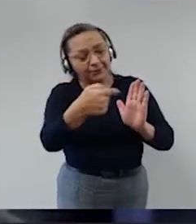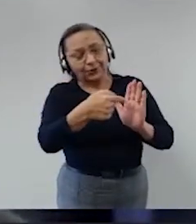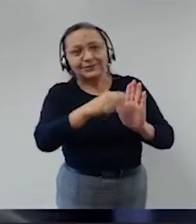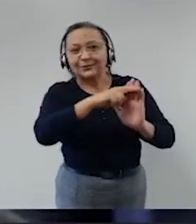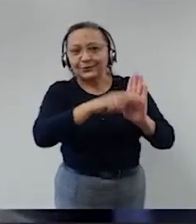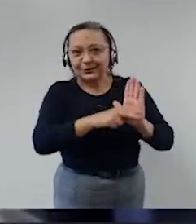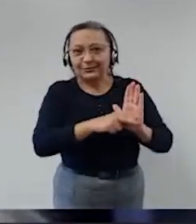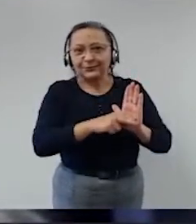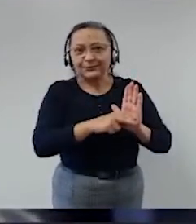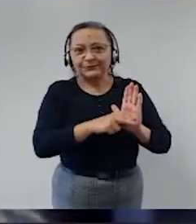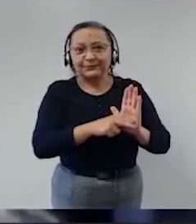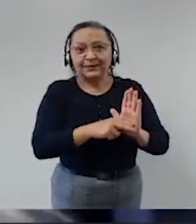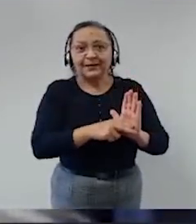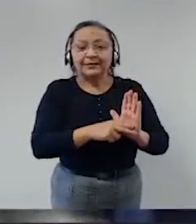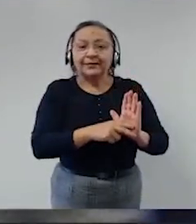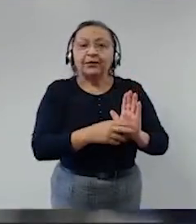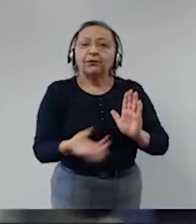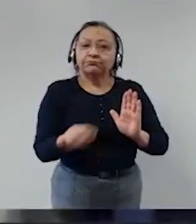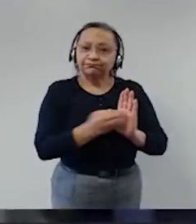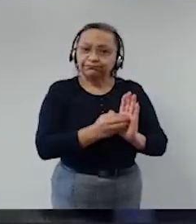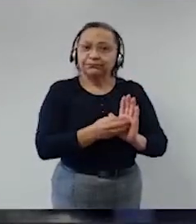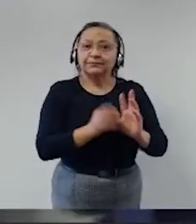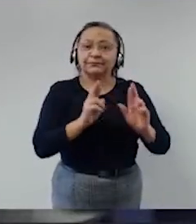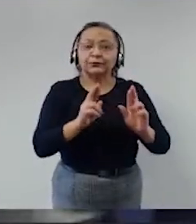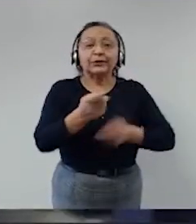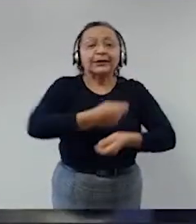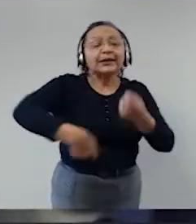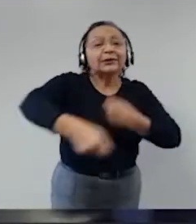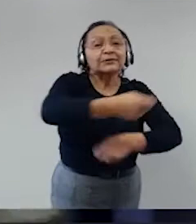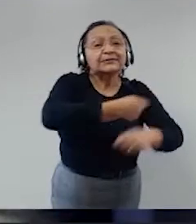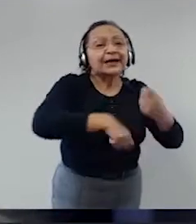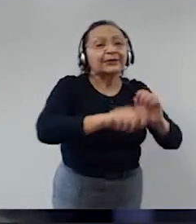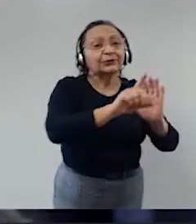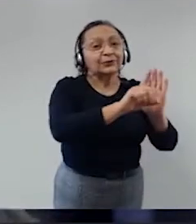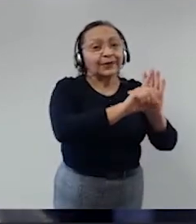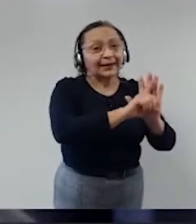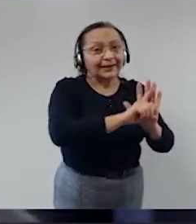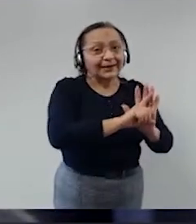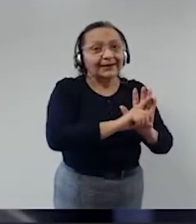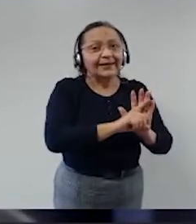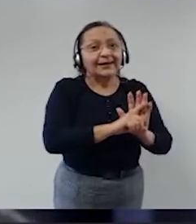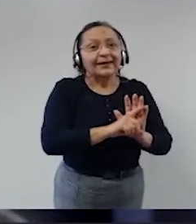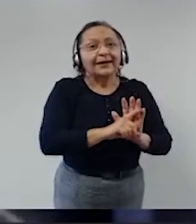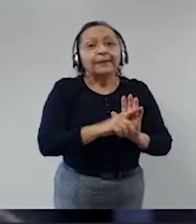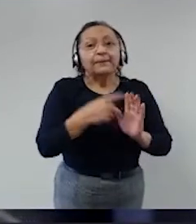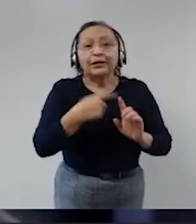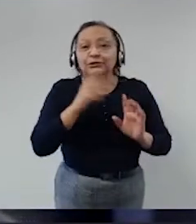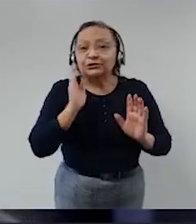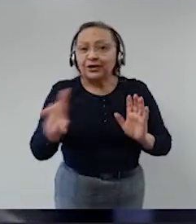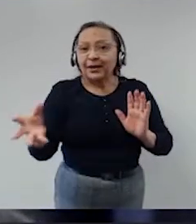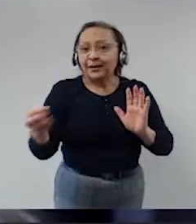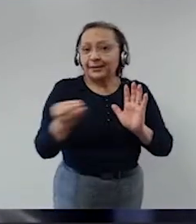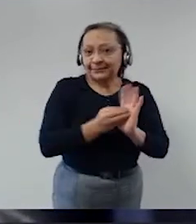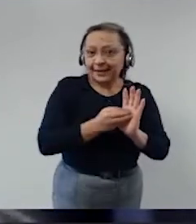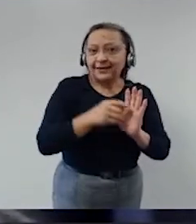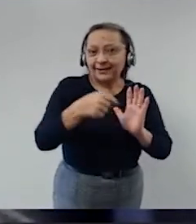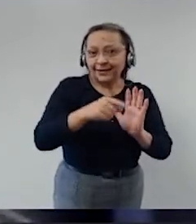jurídico brasileiro a prevalência do negociado sobre o legislado, haja vista, já constar em nossa